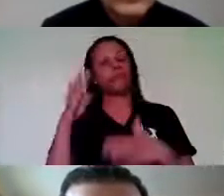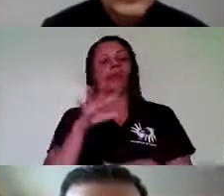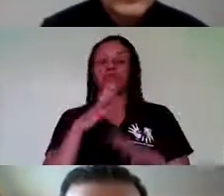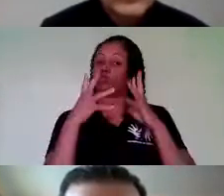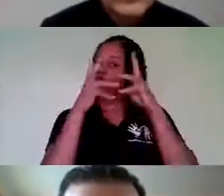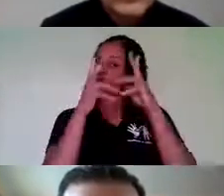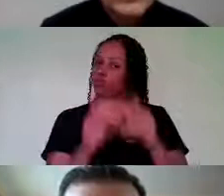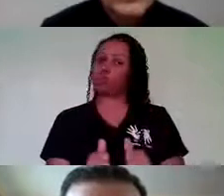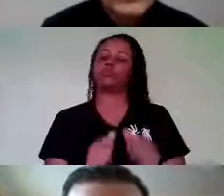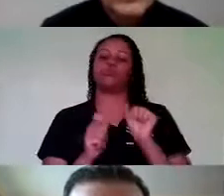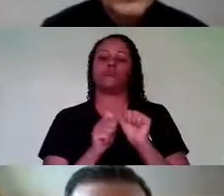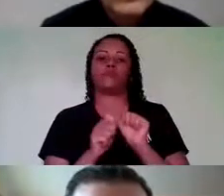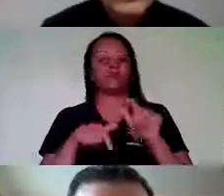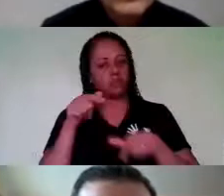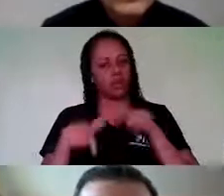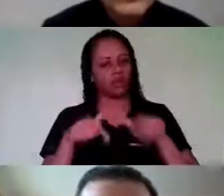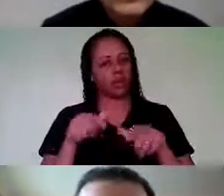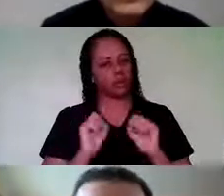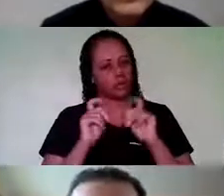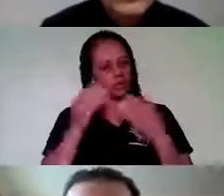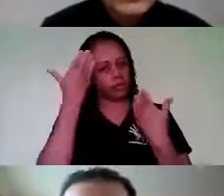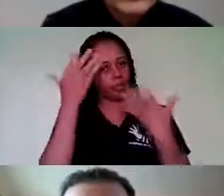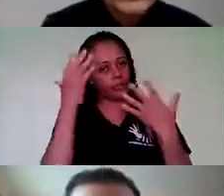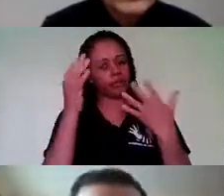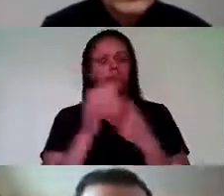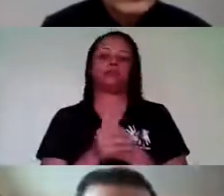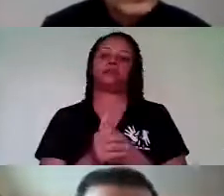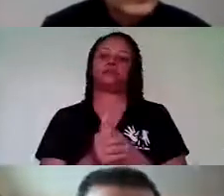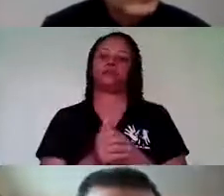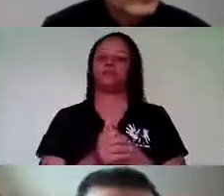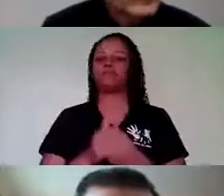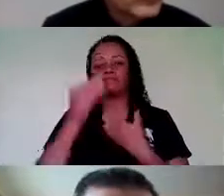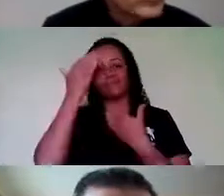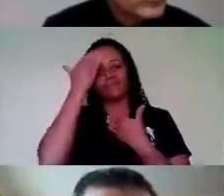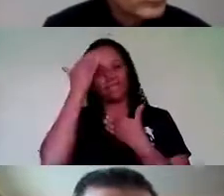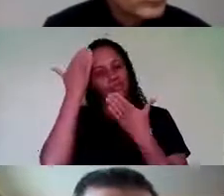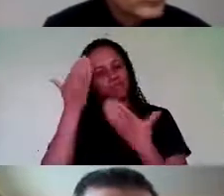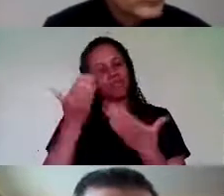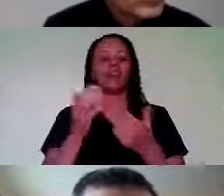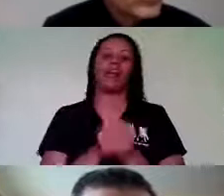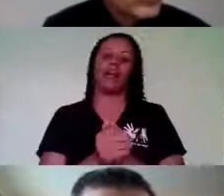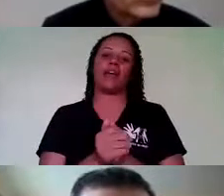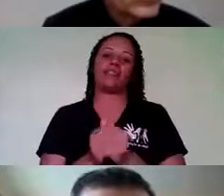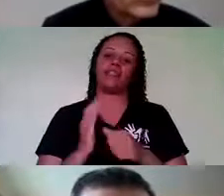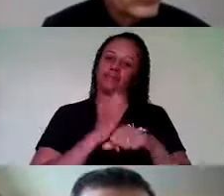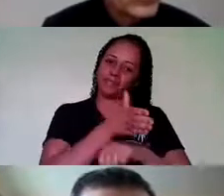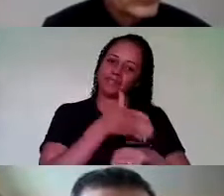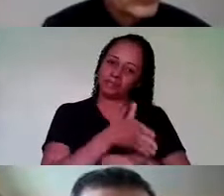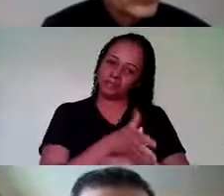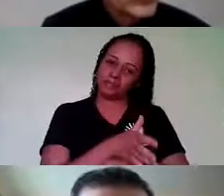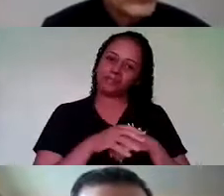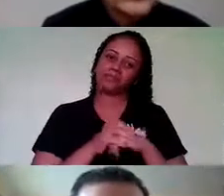que fazem esse trabalho, ok? Parabéns. Sigamos juntos. Obrigada, Sandra. Obrigada pela participação, viu?